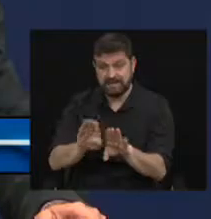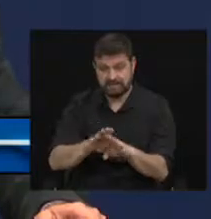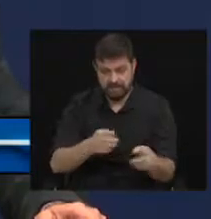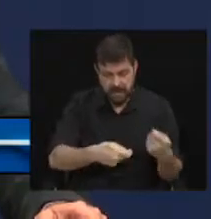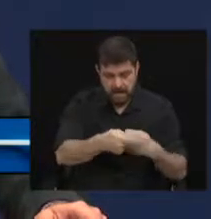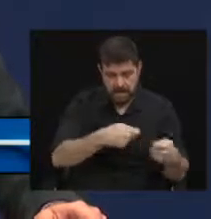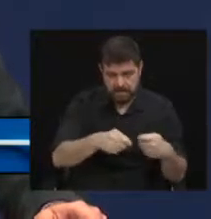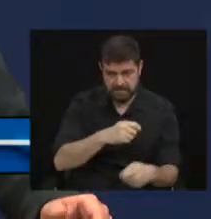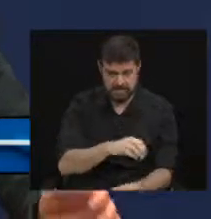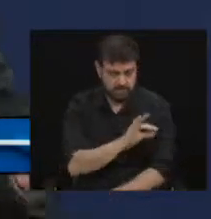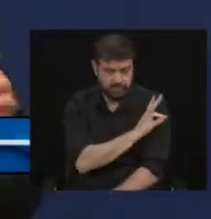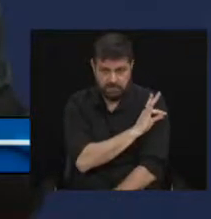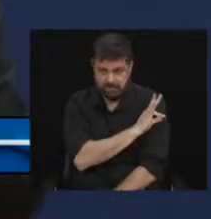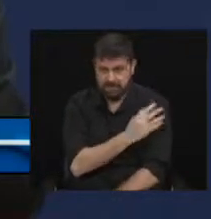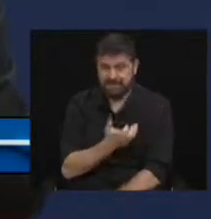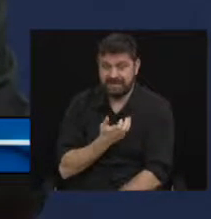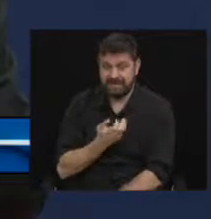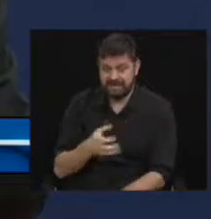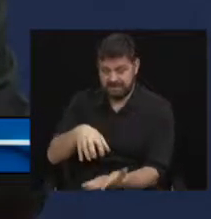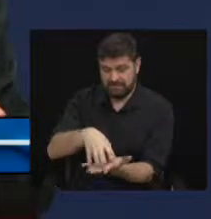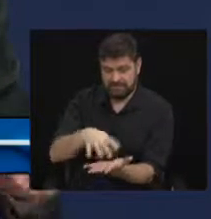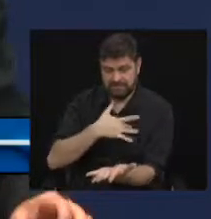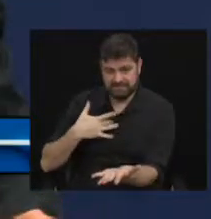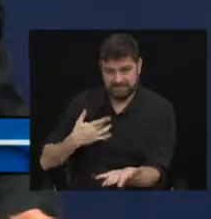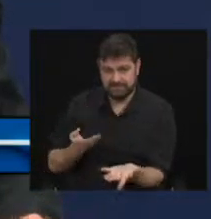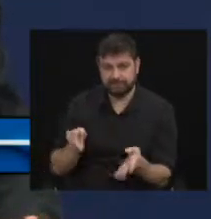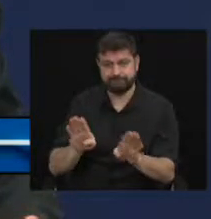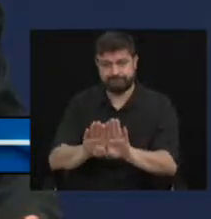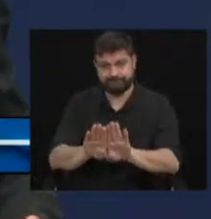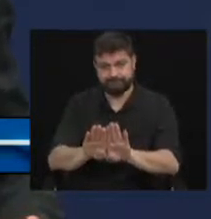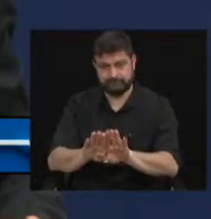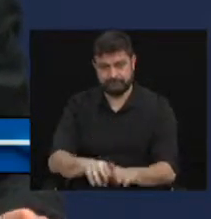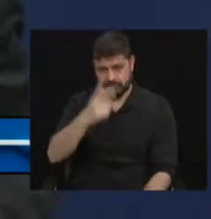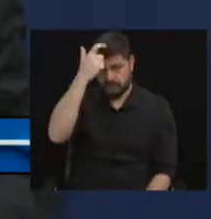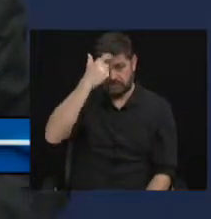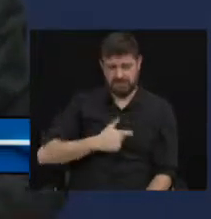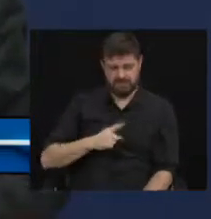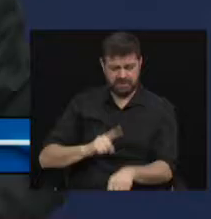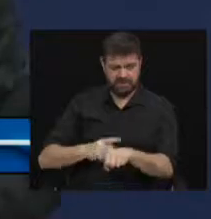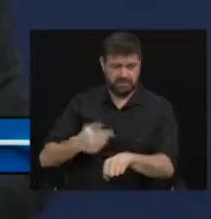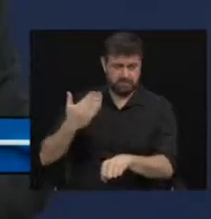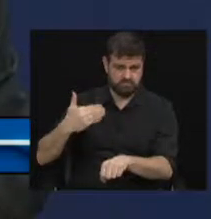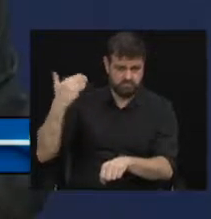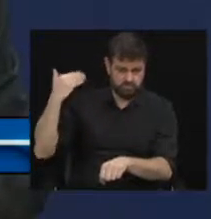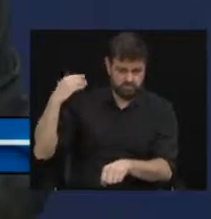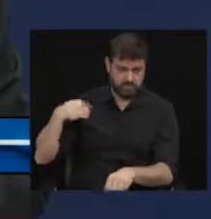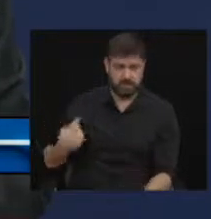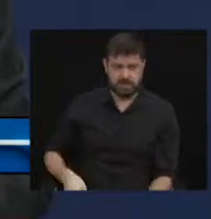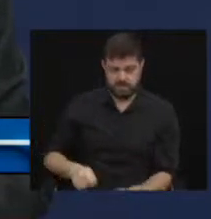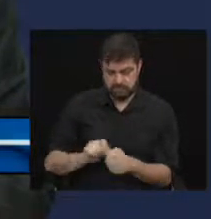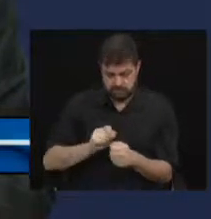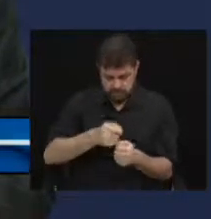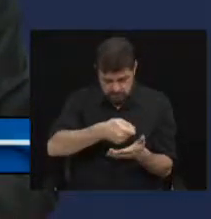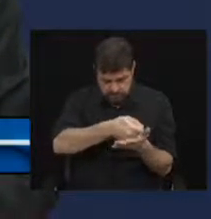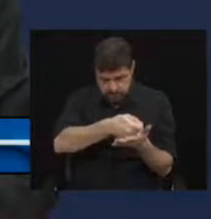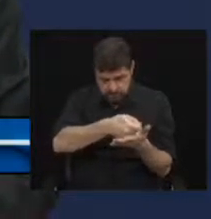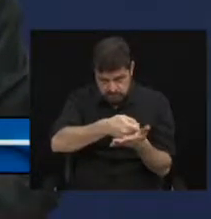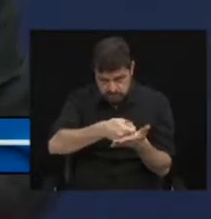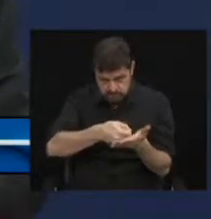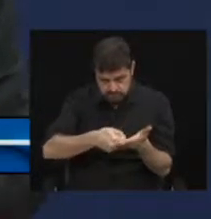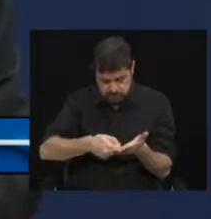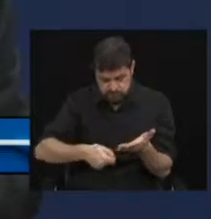vários boxes que tem lá dentro das centrais de abastecimento, para que